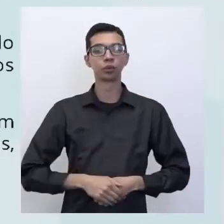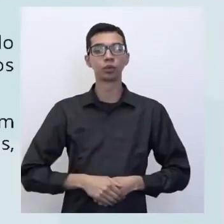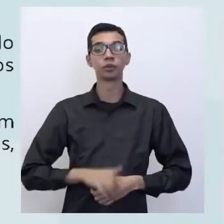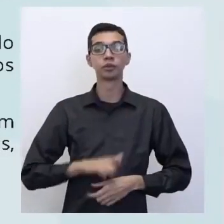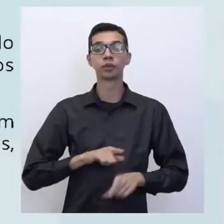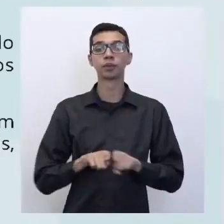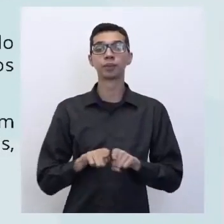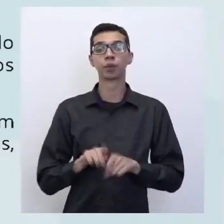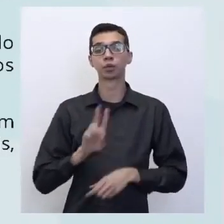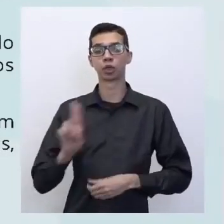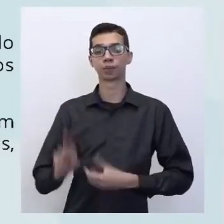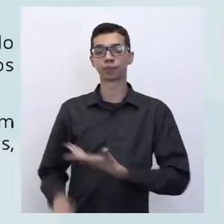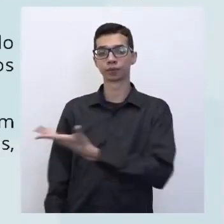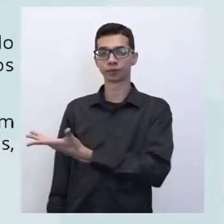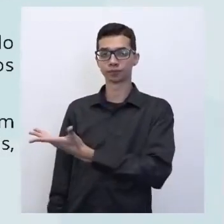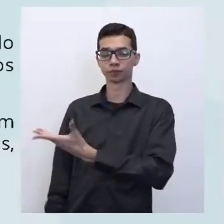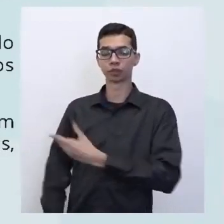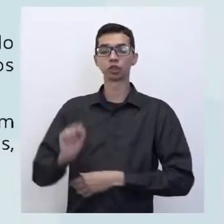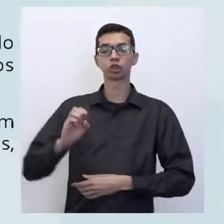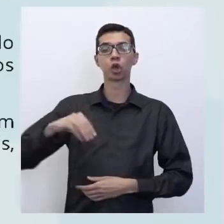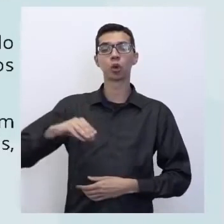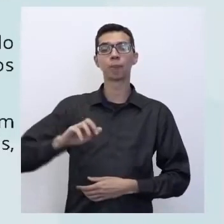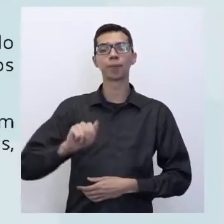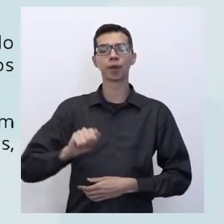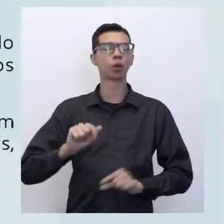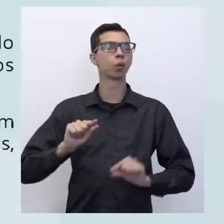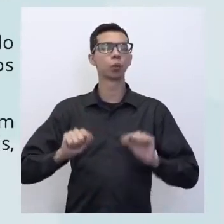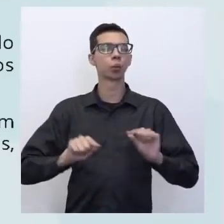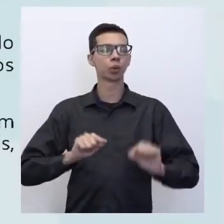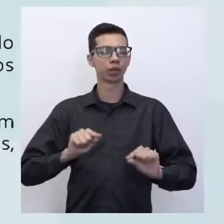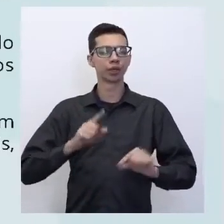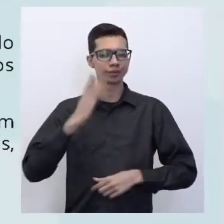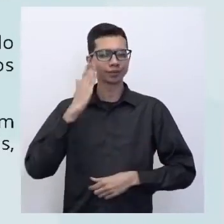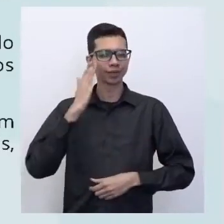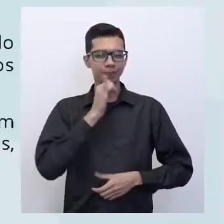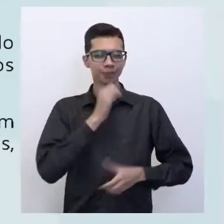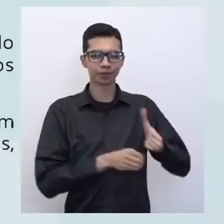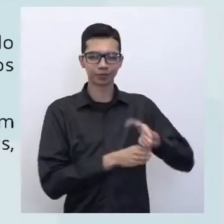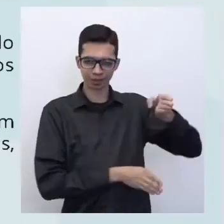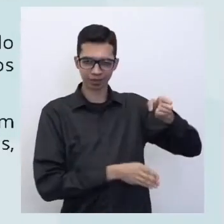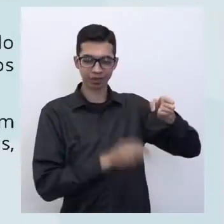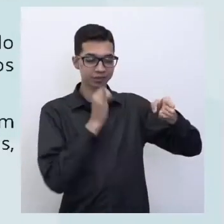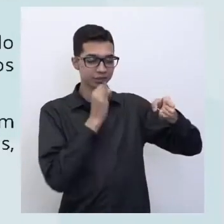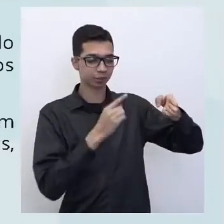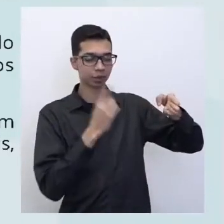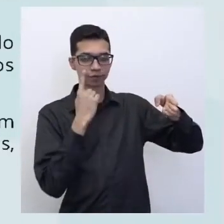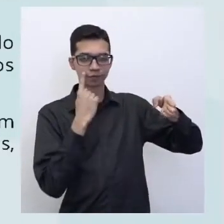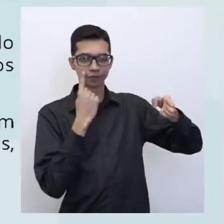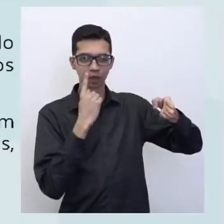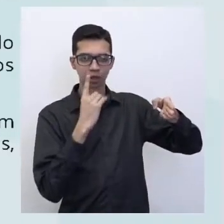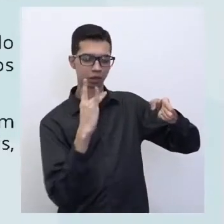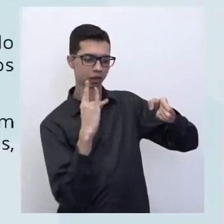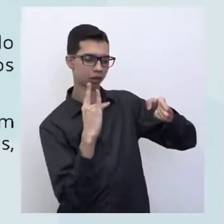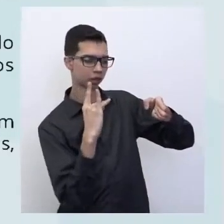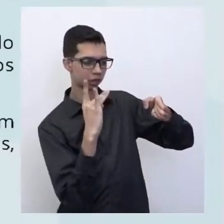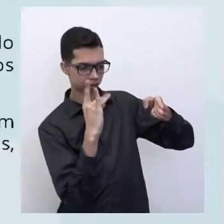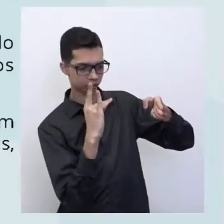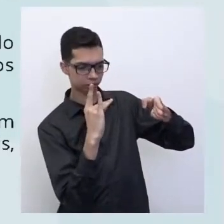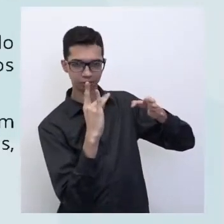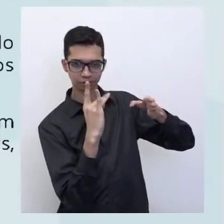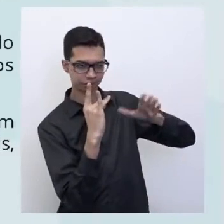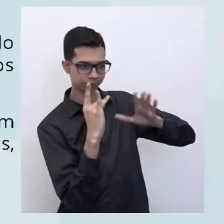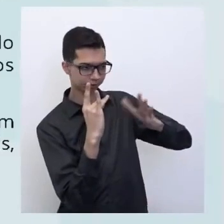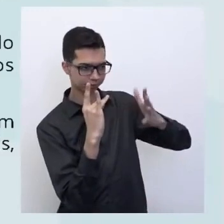figuras recortadas em uma parede ou em tecido com uma fonte de luz. Mímica, apresentação em que o ator